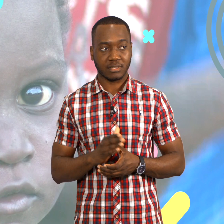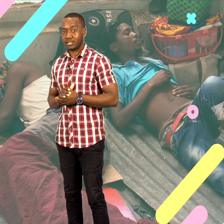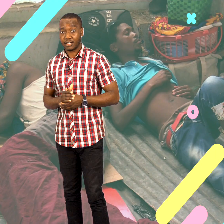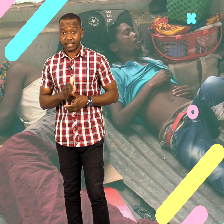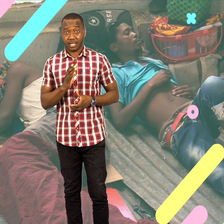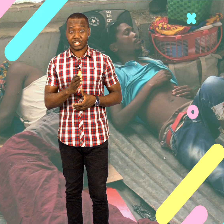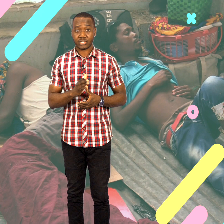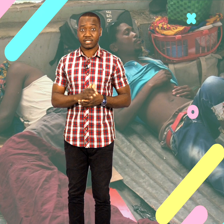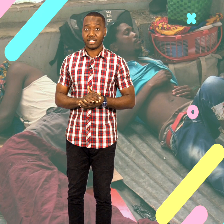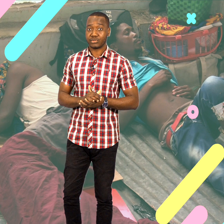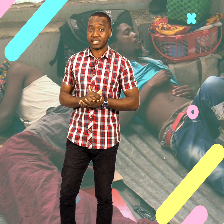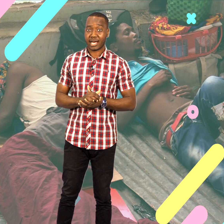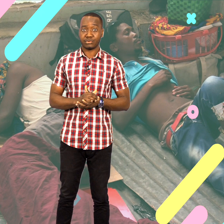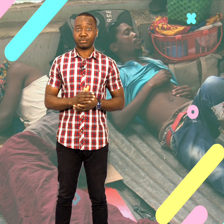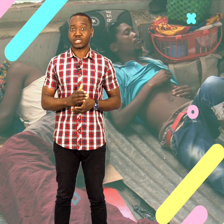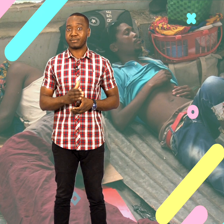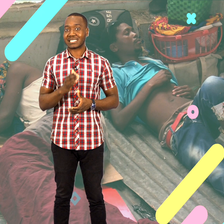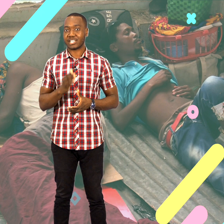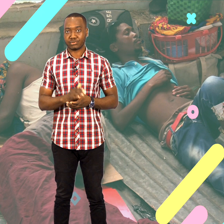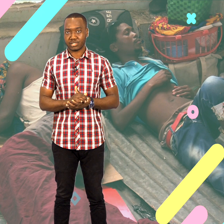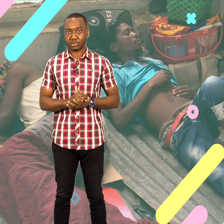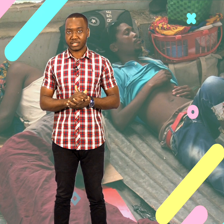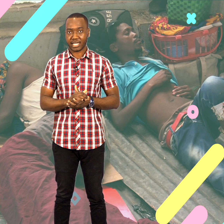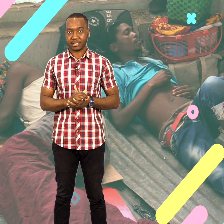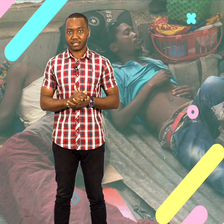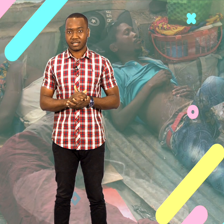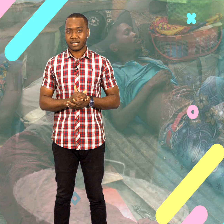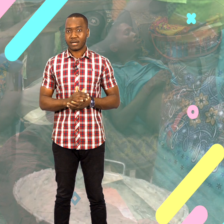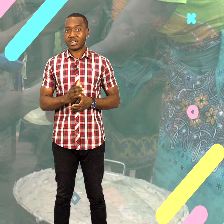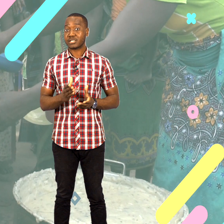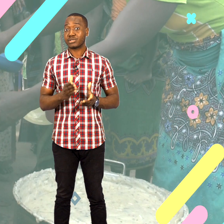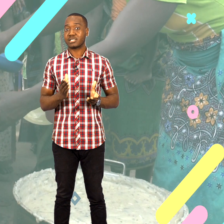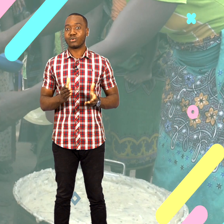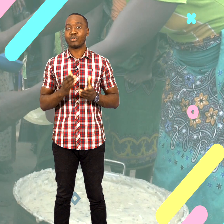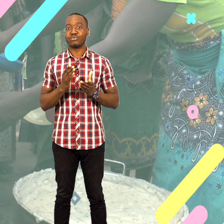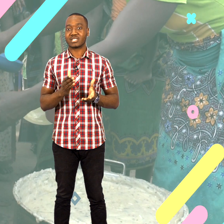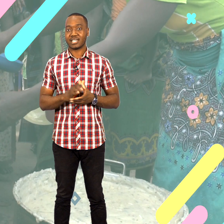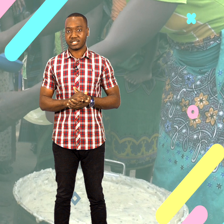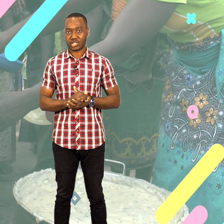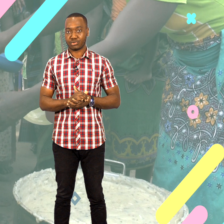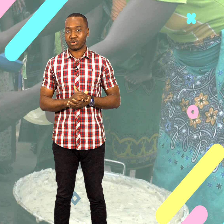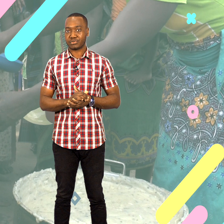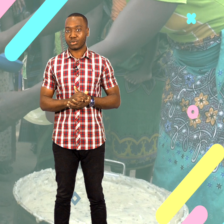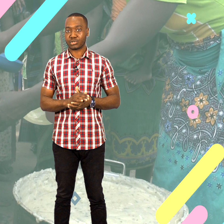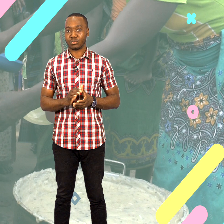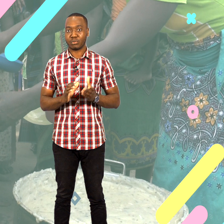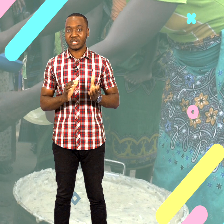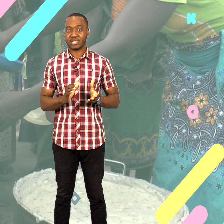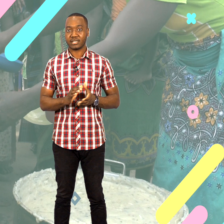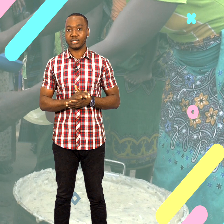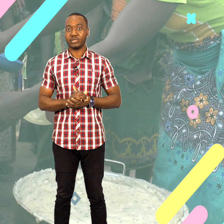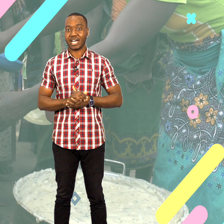Fome. Este era o cenário depois da passagem do ciclone Idai. Mas a Associação Kumusanas ajudou as pessoas